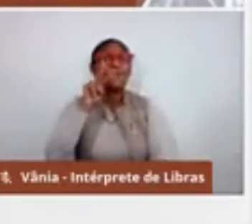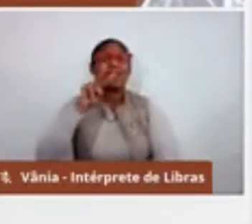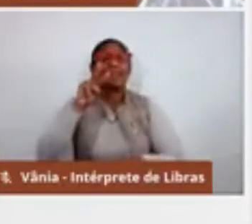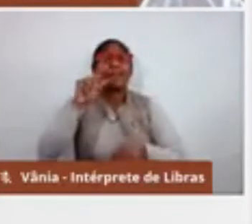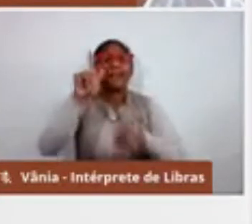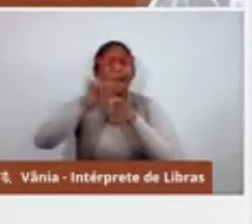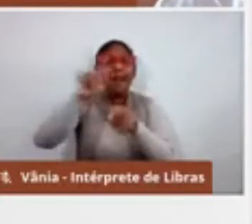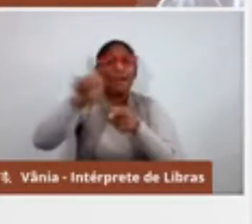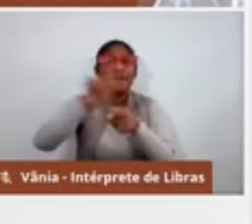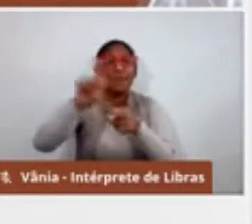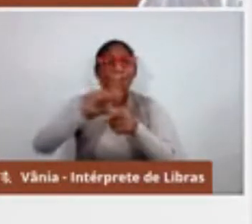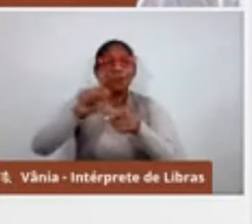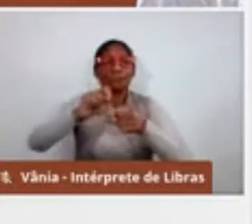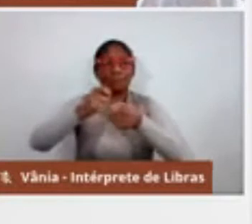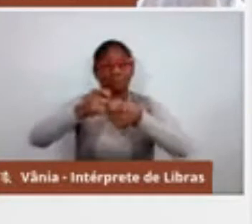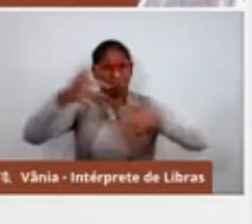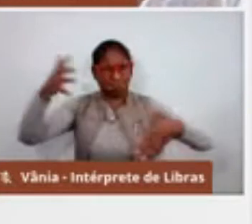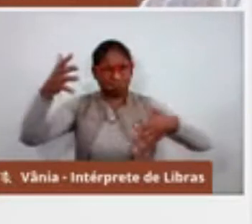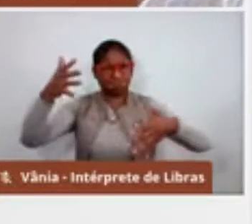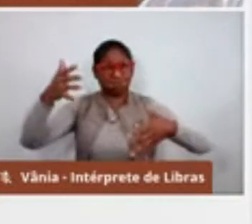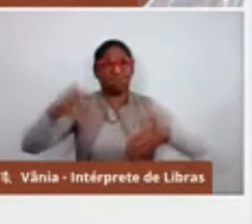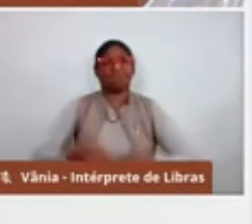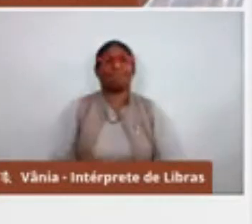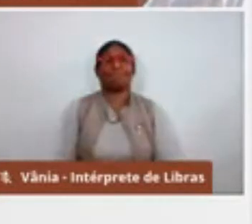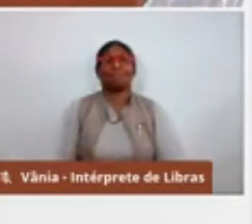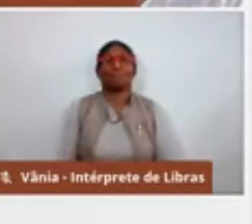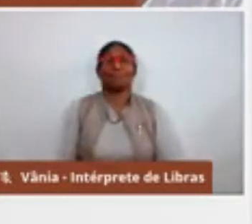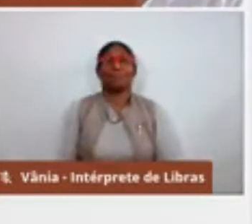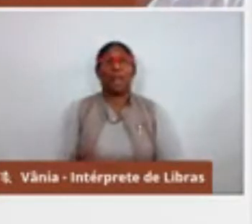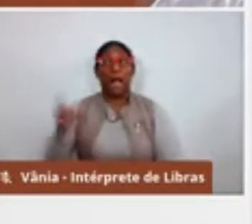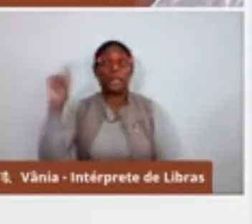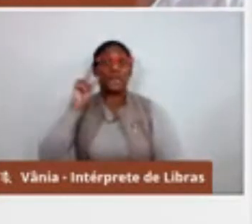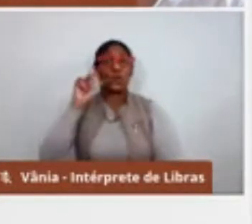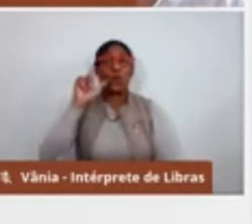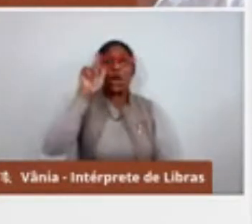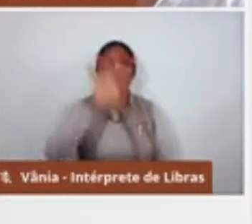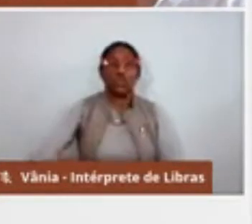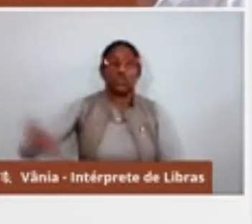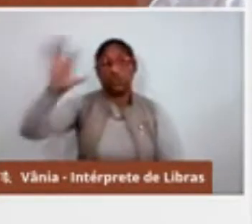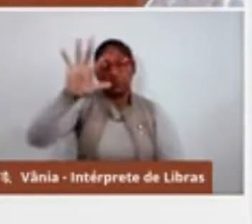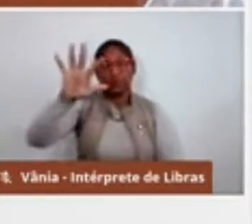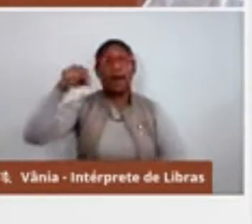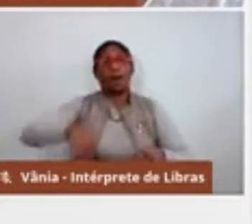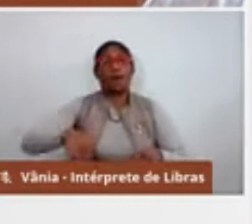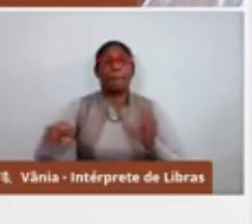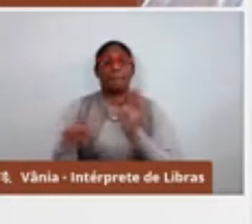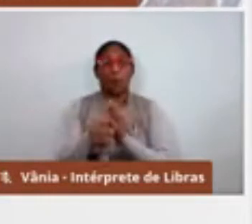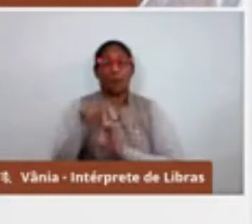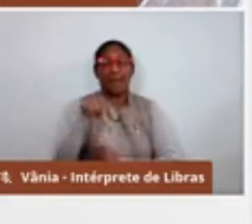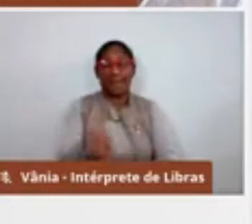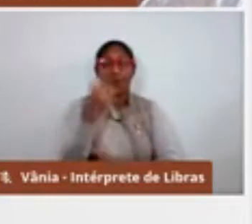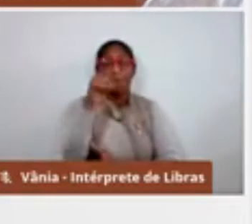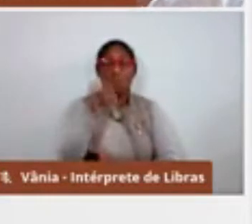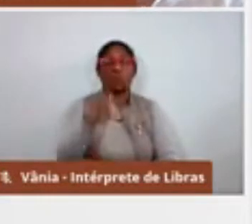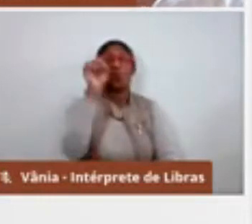gráfico, né? A gente tinha visto ali só a região, aliás, todo o estado, e aqui a gente vê só a região metropolitana, que chegou a ter 1,8 leito